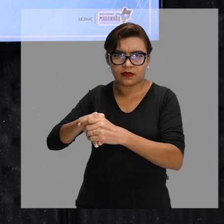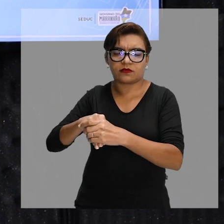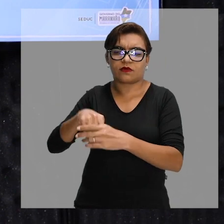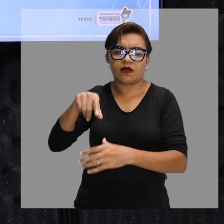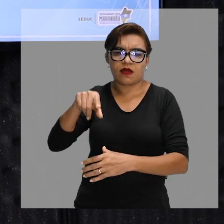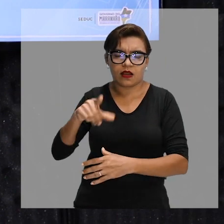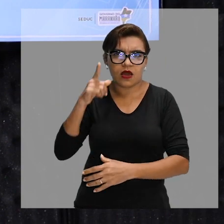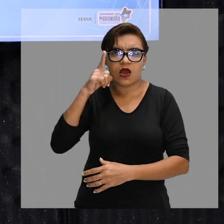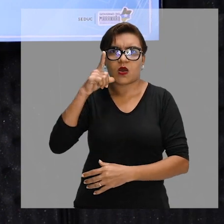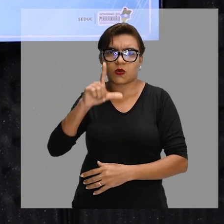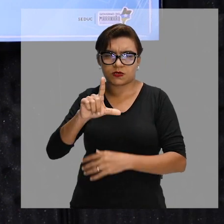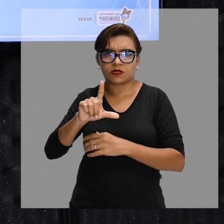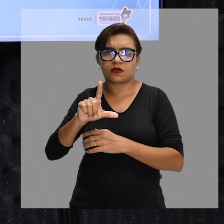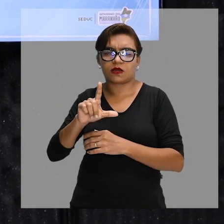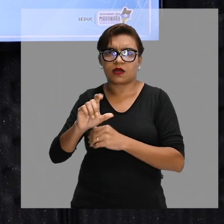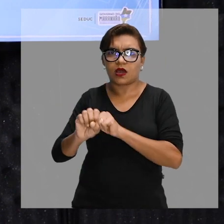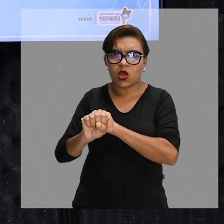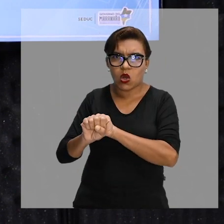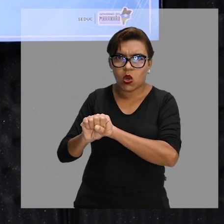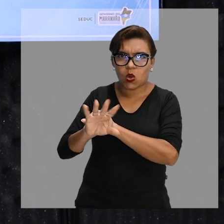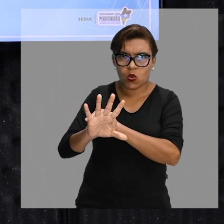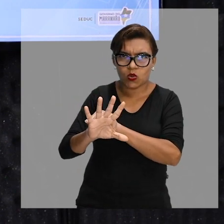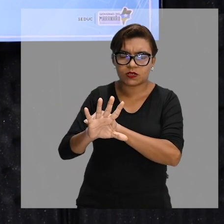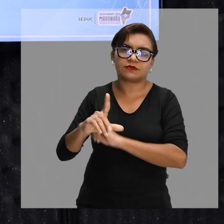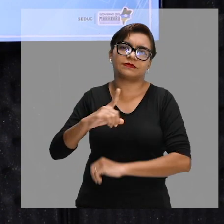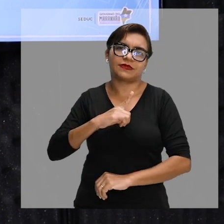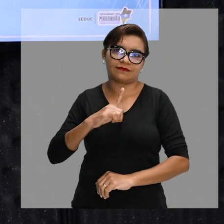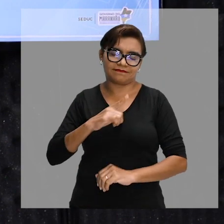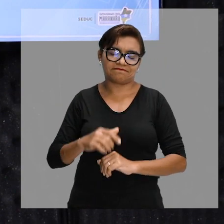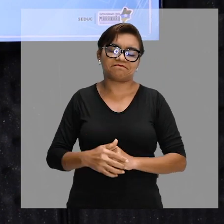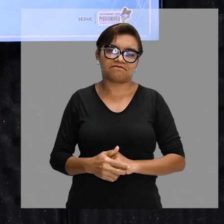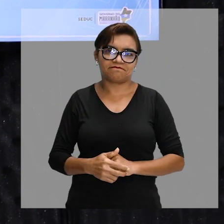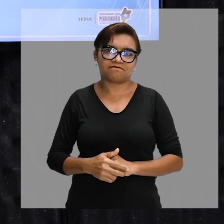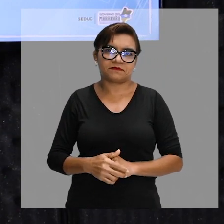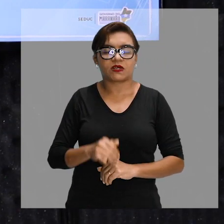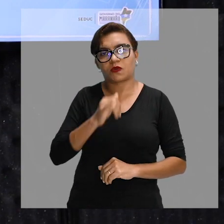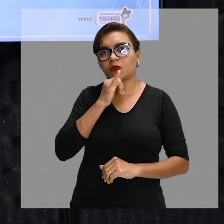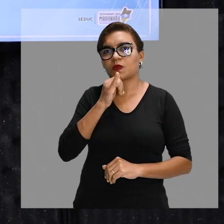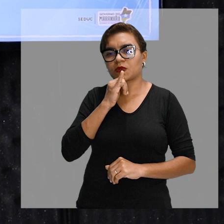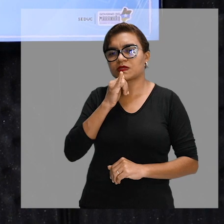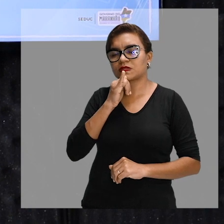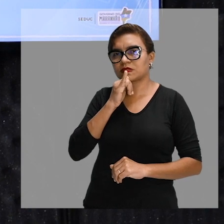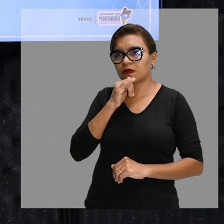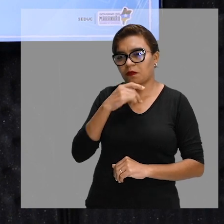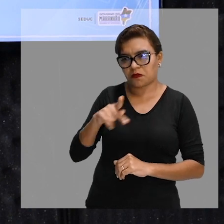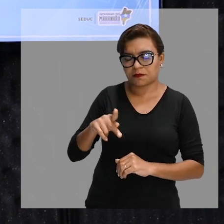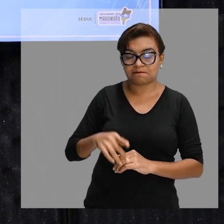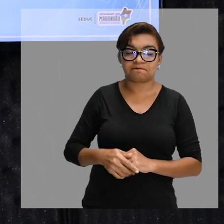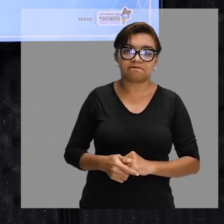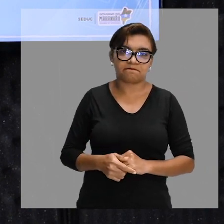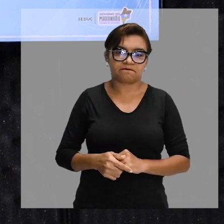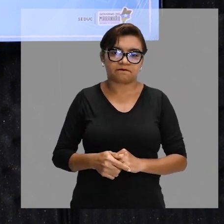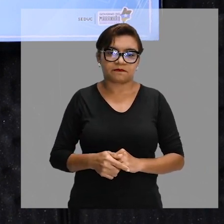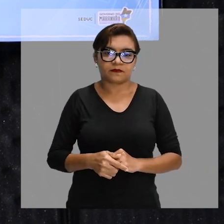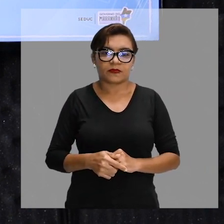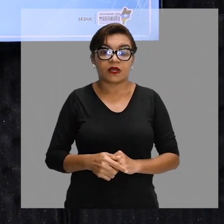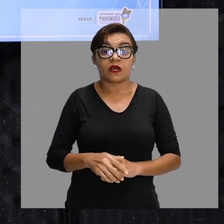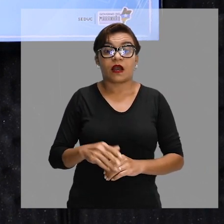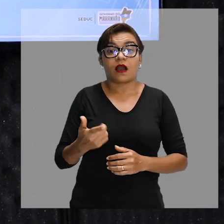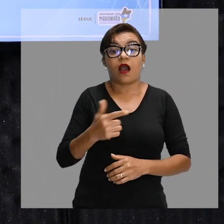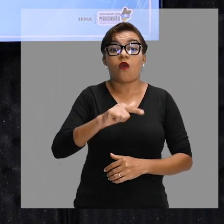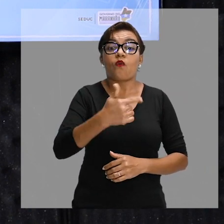e com isso ela consegue emitir luz, tá, ok? Então um exemplo é essa lâmpada fluorescente. E a